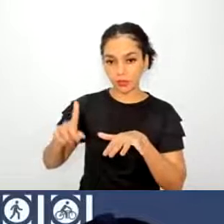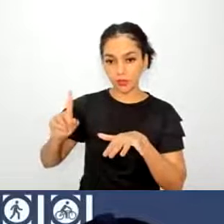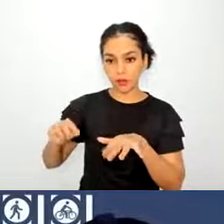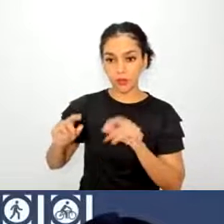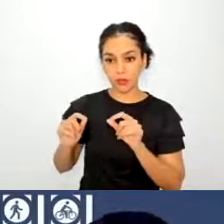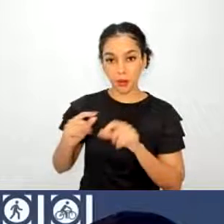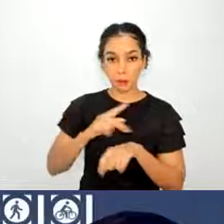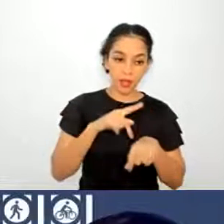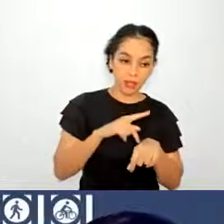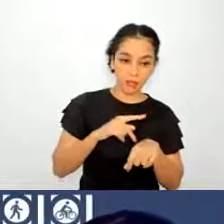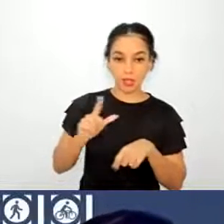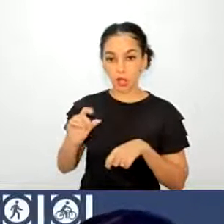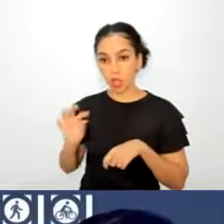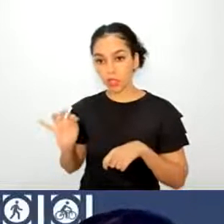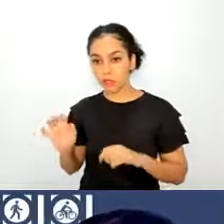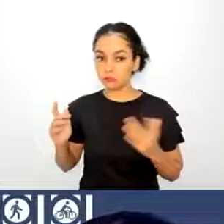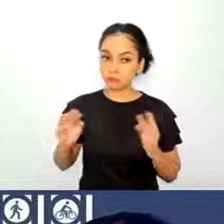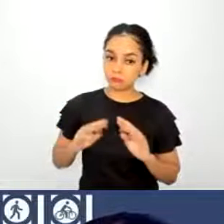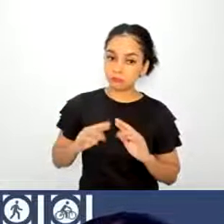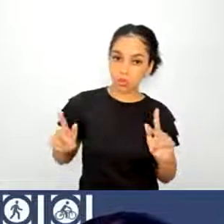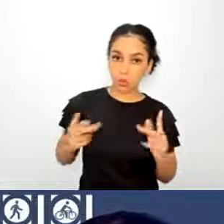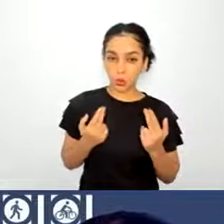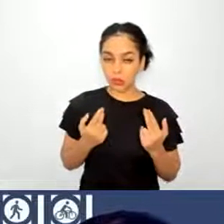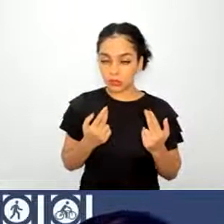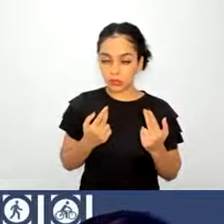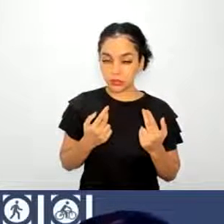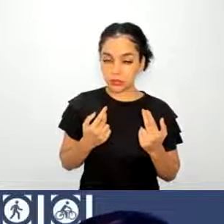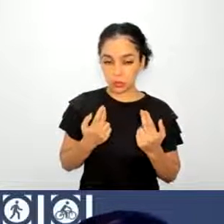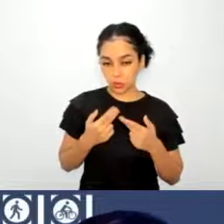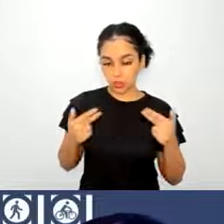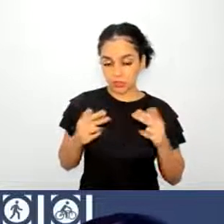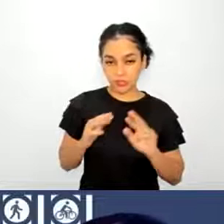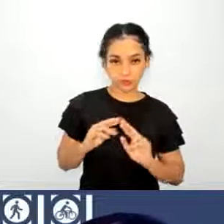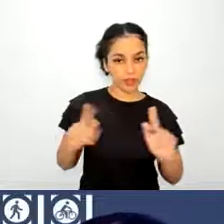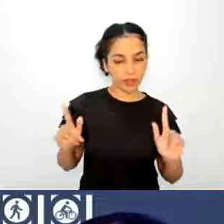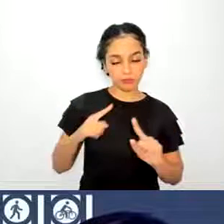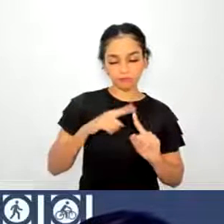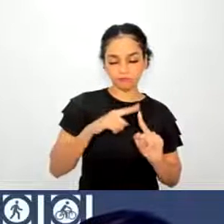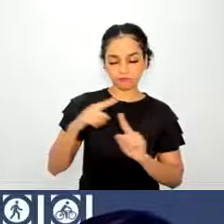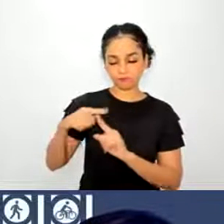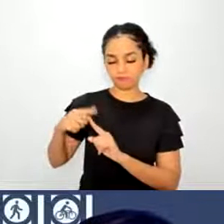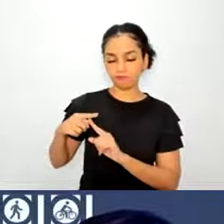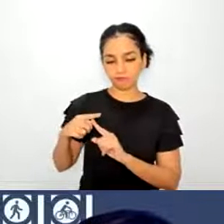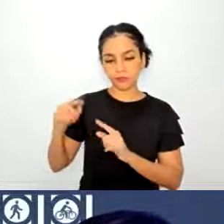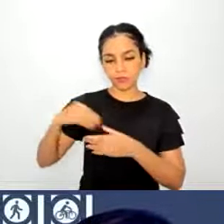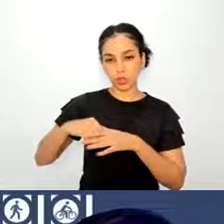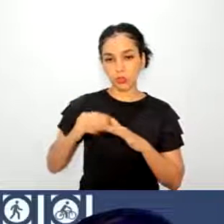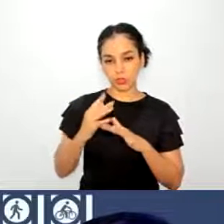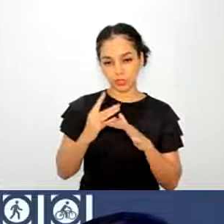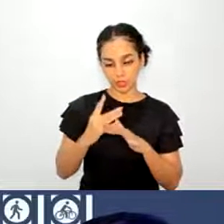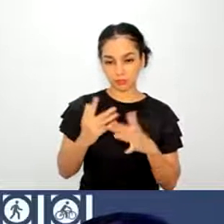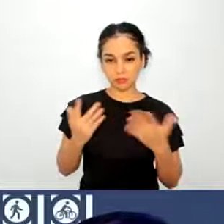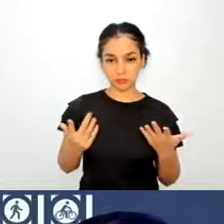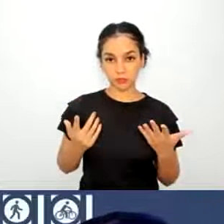praça, lote é lote, né? São assim, são duas tipologias bastante diferentes, né, de uma cidade, né? Assim, o ideal